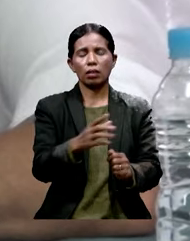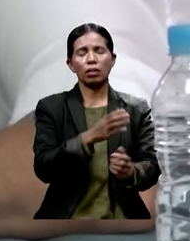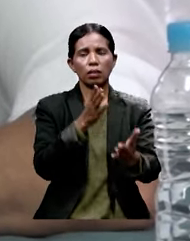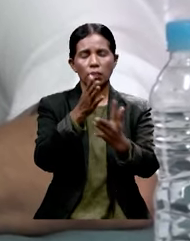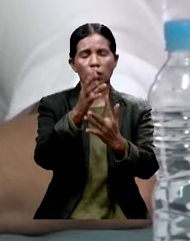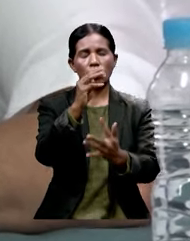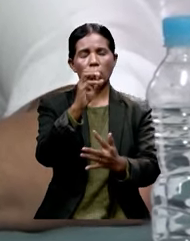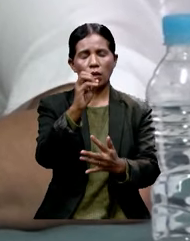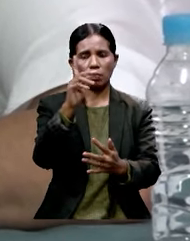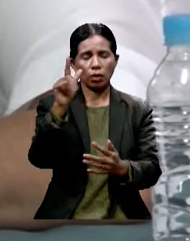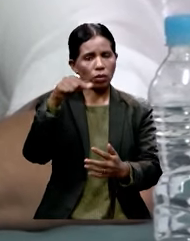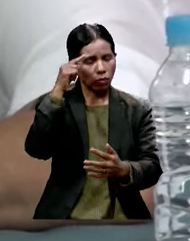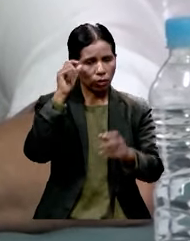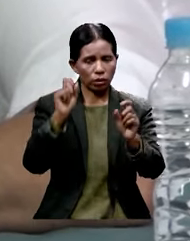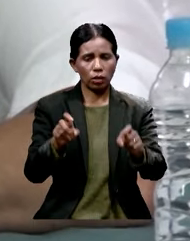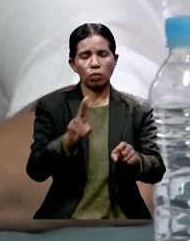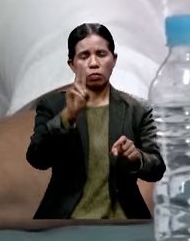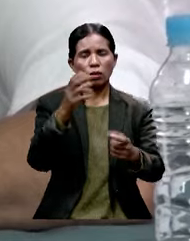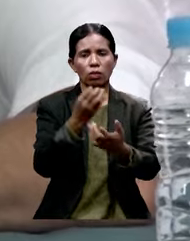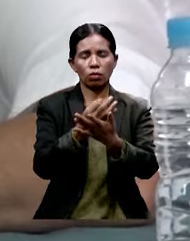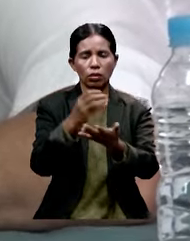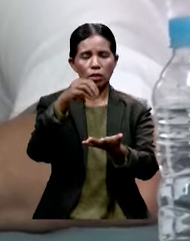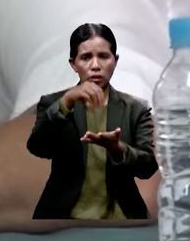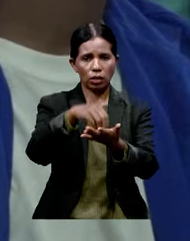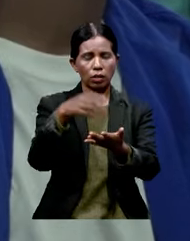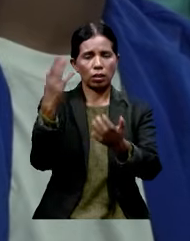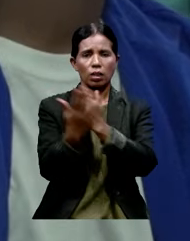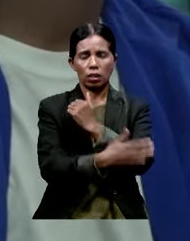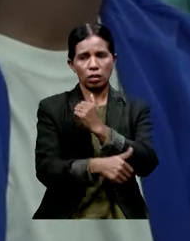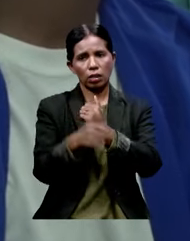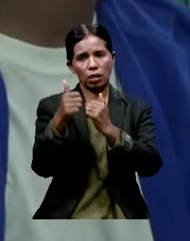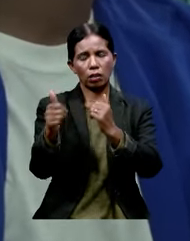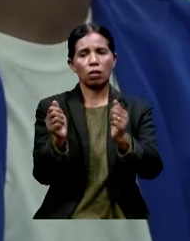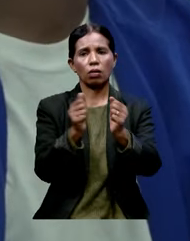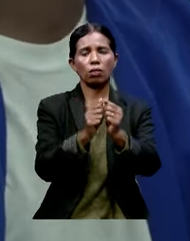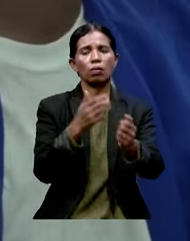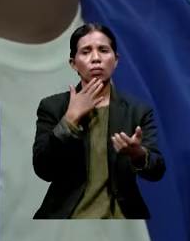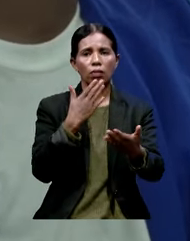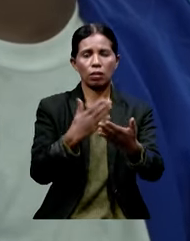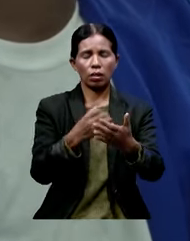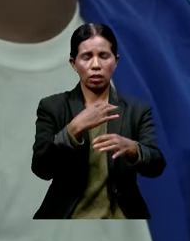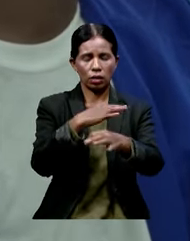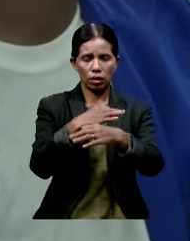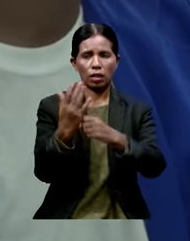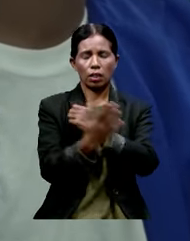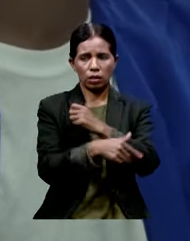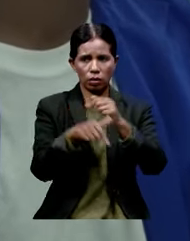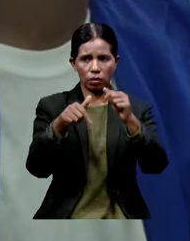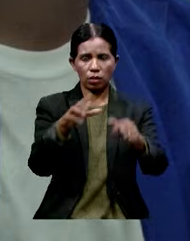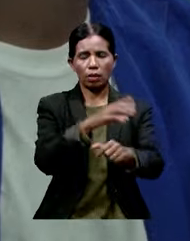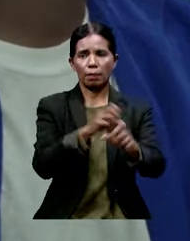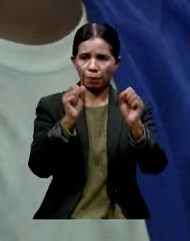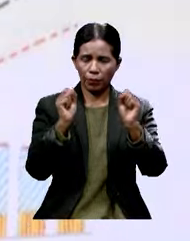OMK ne governo tem que uja fundos nebe investe hela e ha rai liur ho didiak nune hadia condição rai laran no